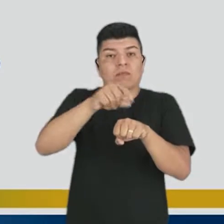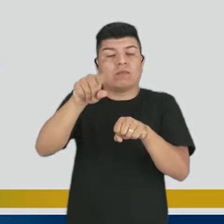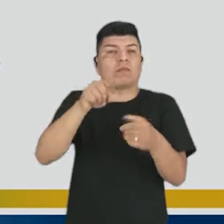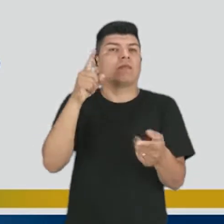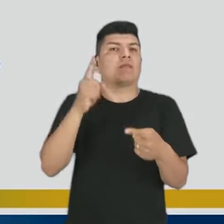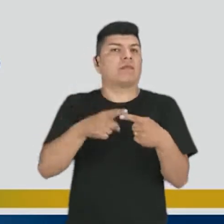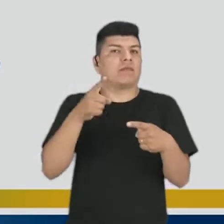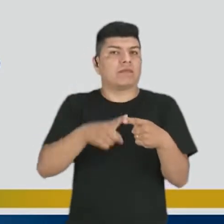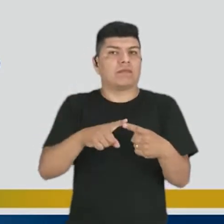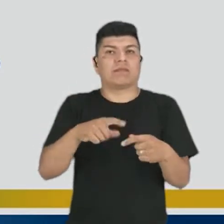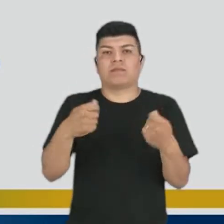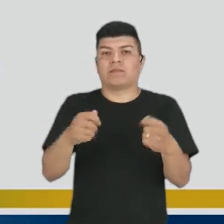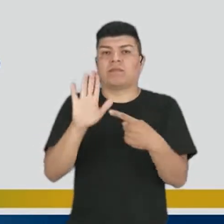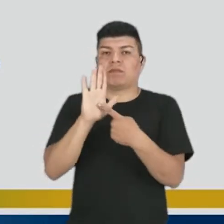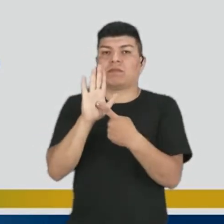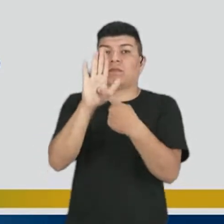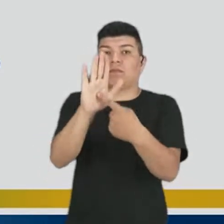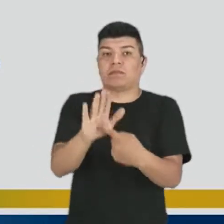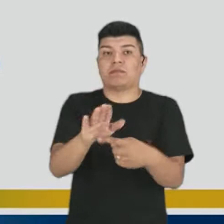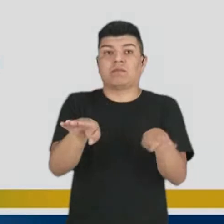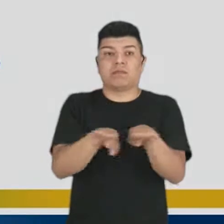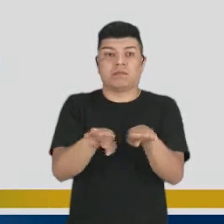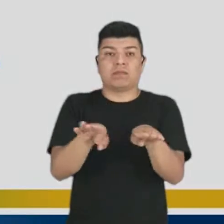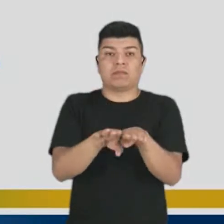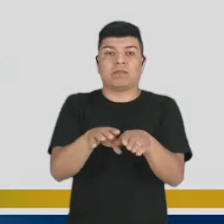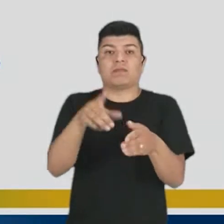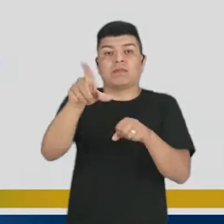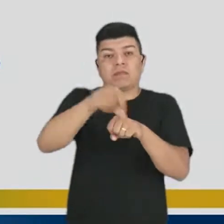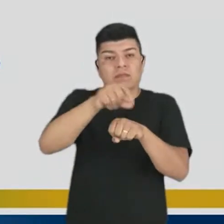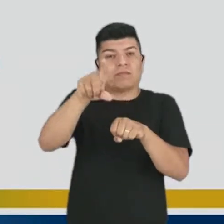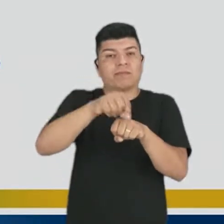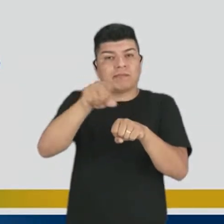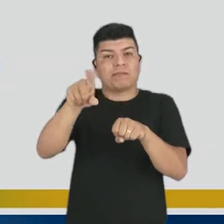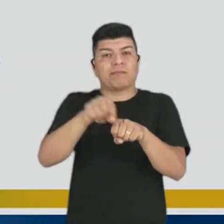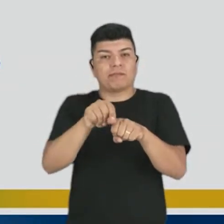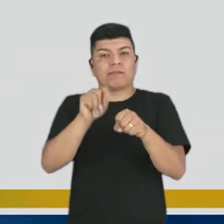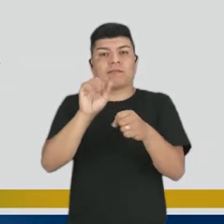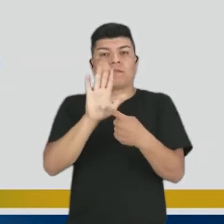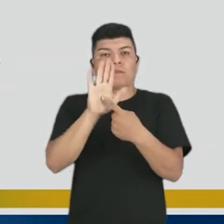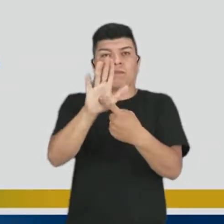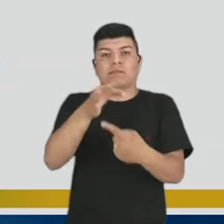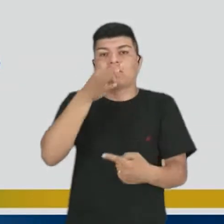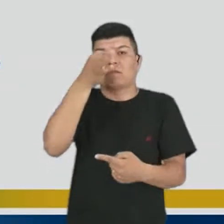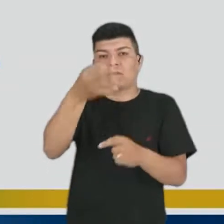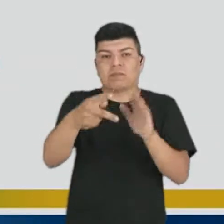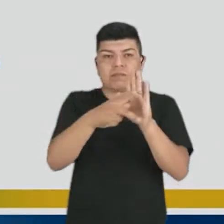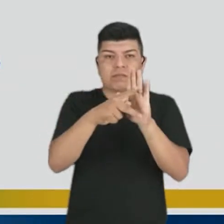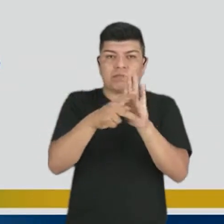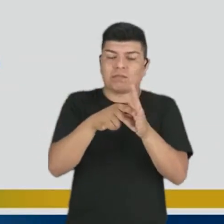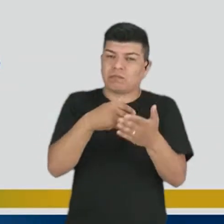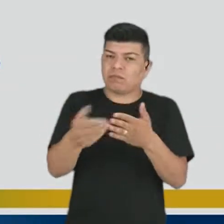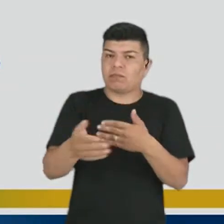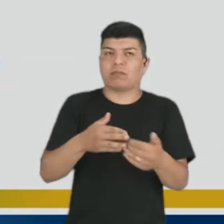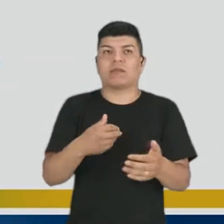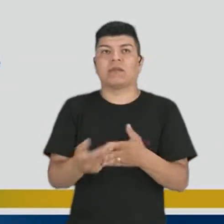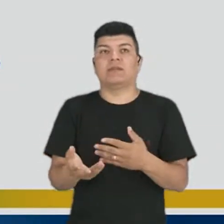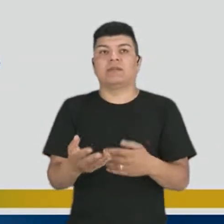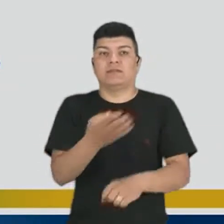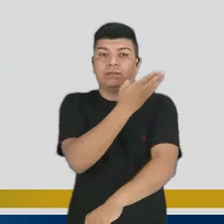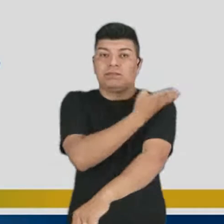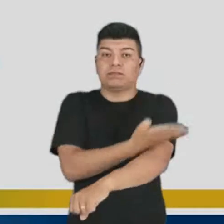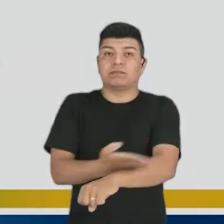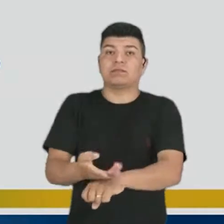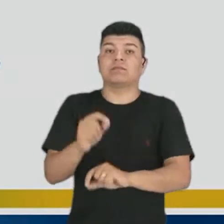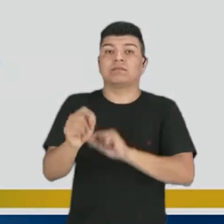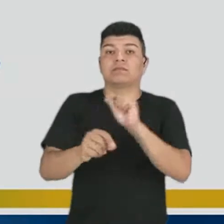quê? Porque ele tem que expor e, ao mesmo tempo, tem que argumentar, tem que expressar uma opinião a respeito de algo. Eu costumo dizer